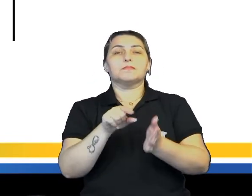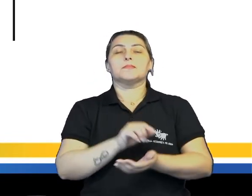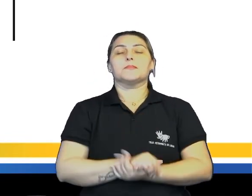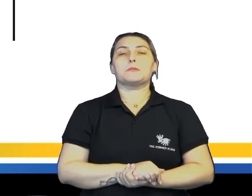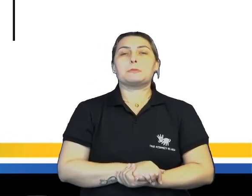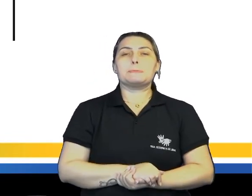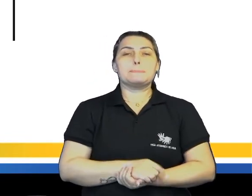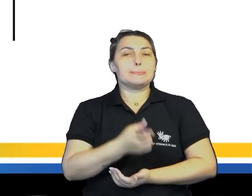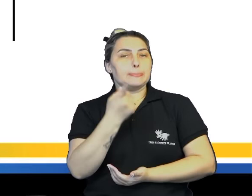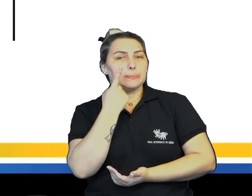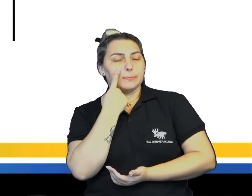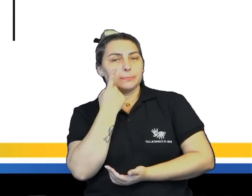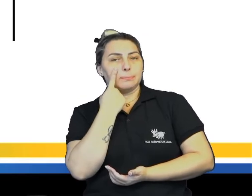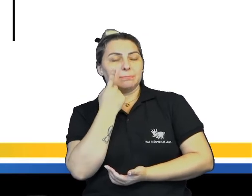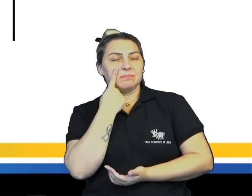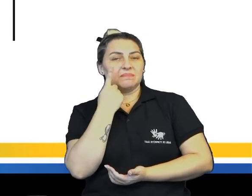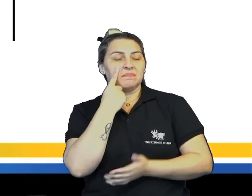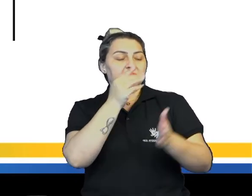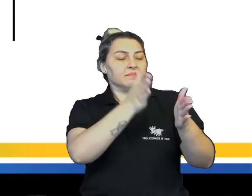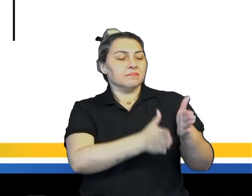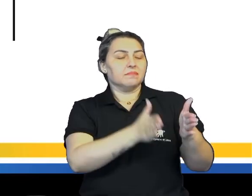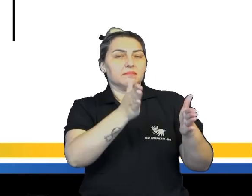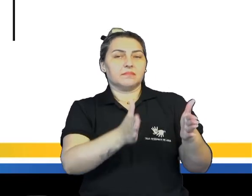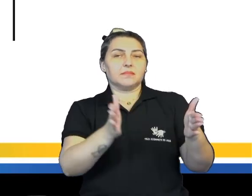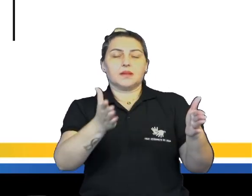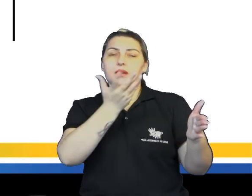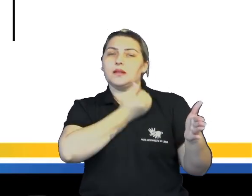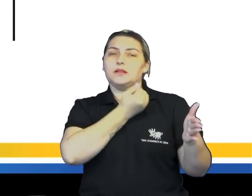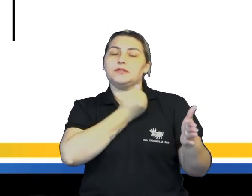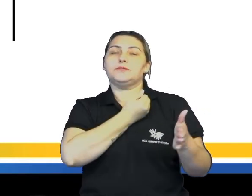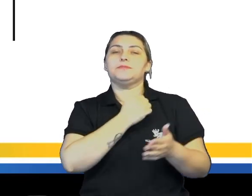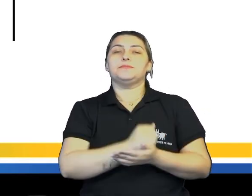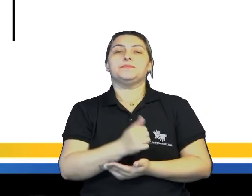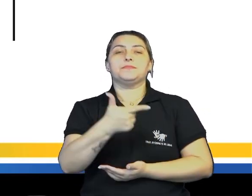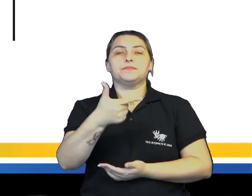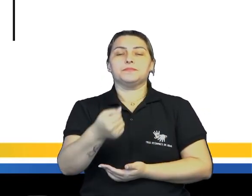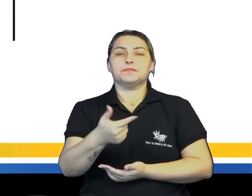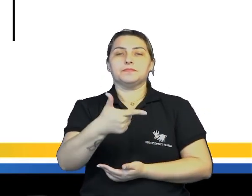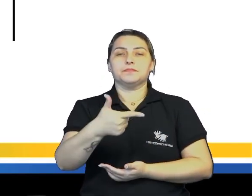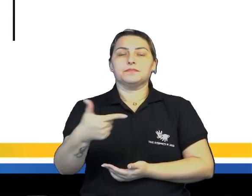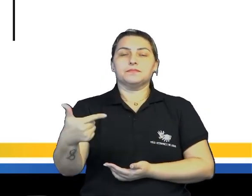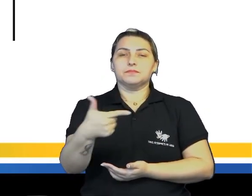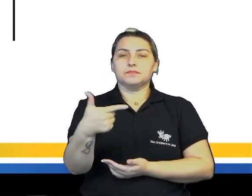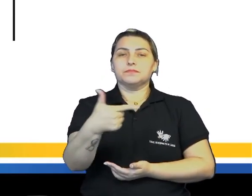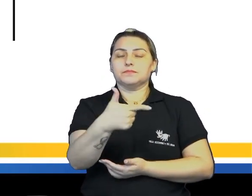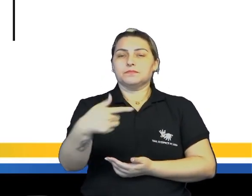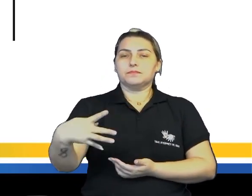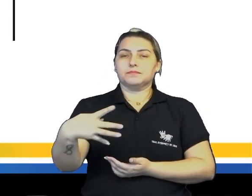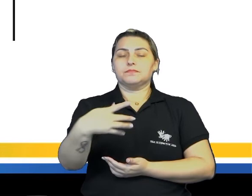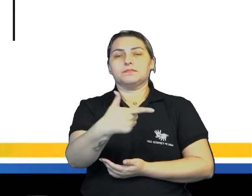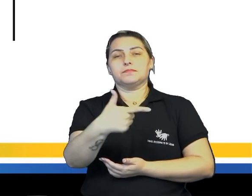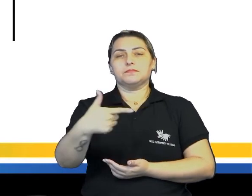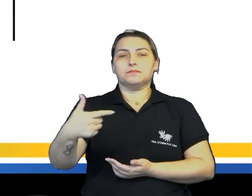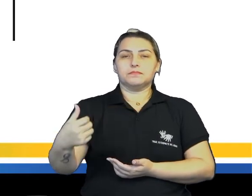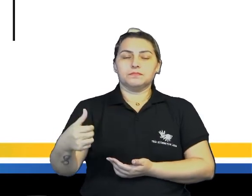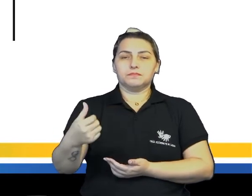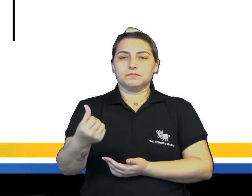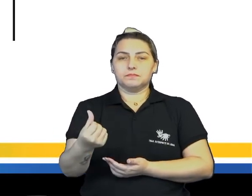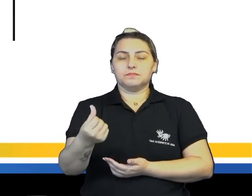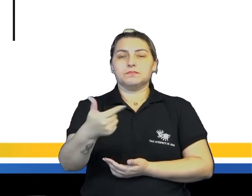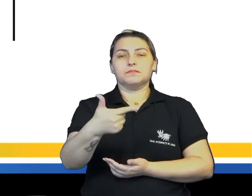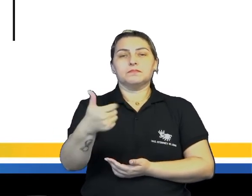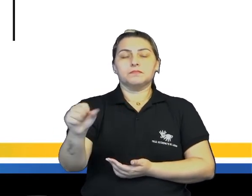seguinte, observe a sequência dos numerais. 20, 22, 24,